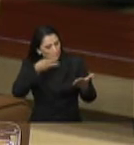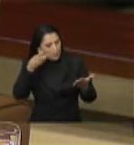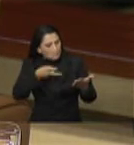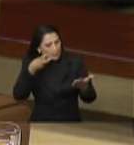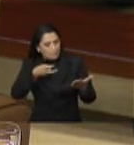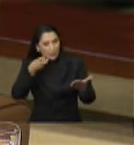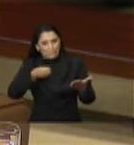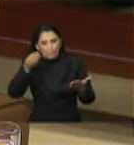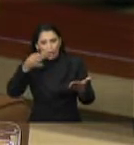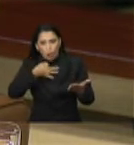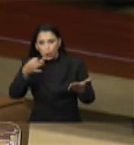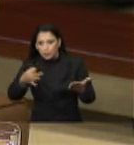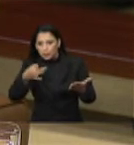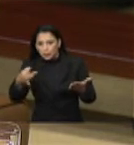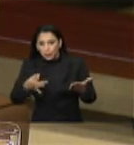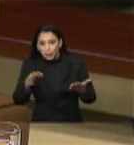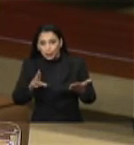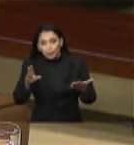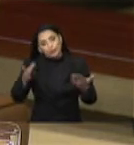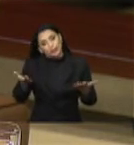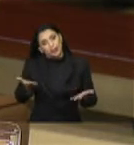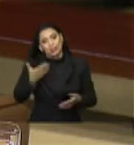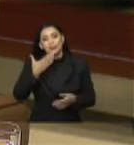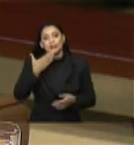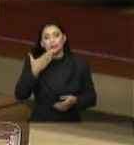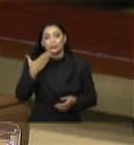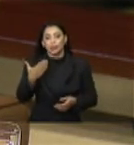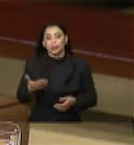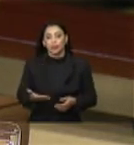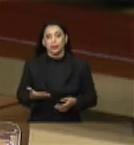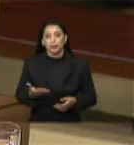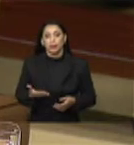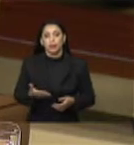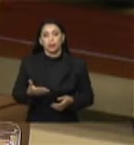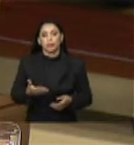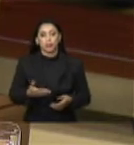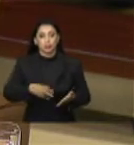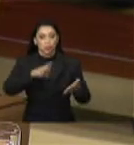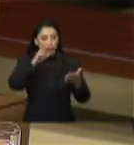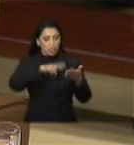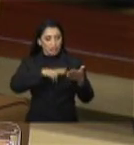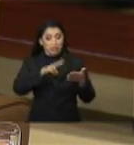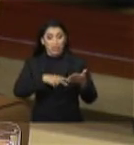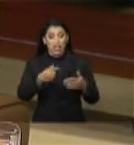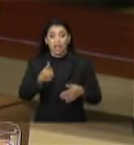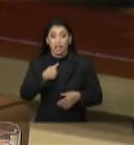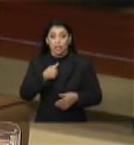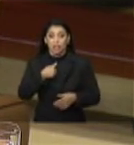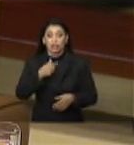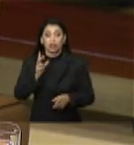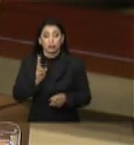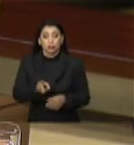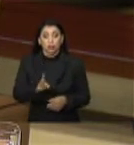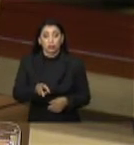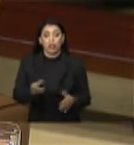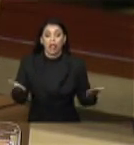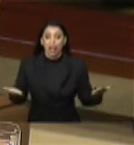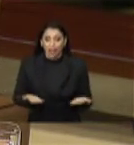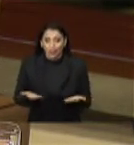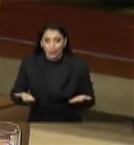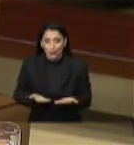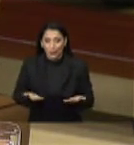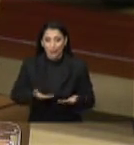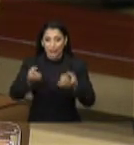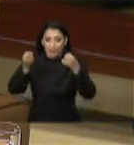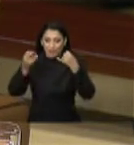formação de ideias e portanto peço licença sua excelência revisor para manter a proposição tal como a que